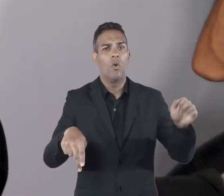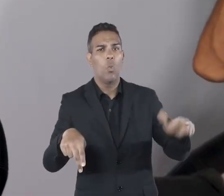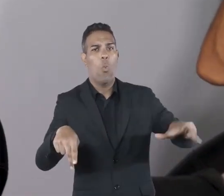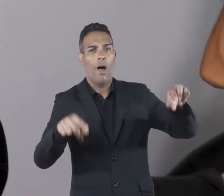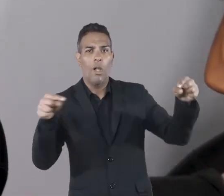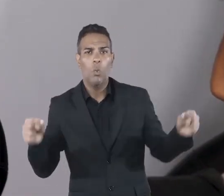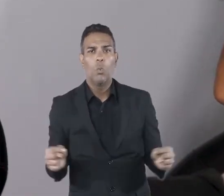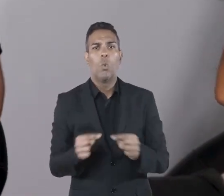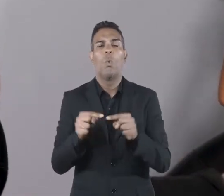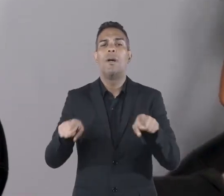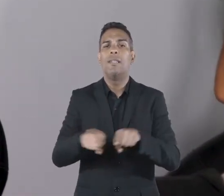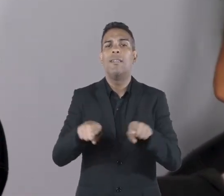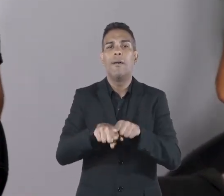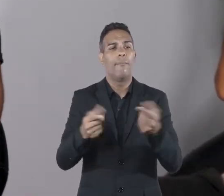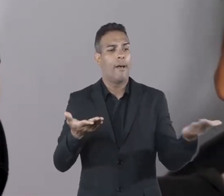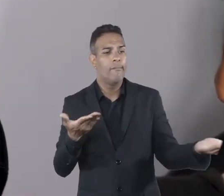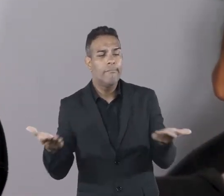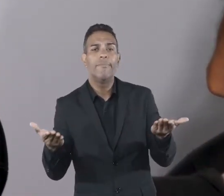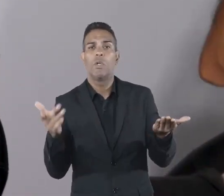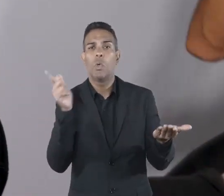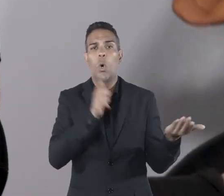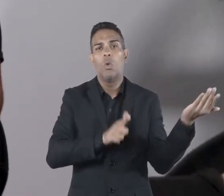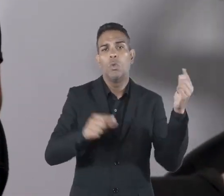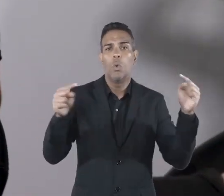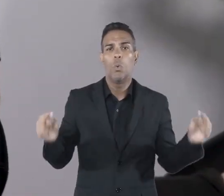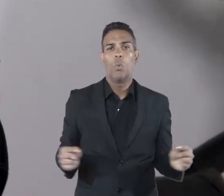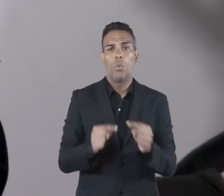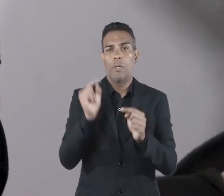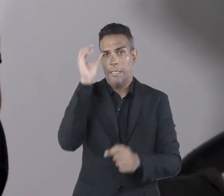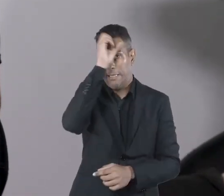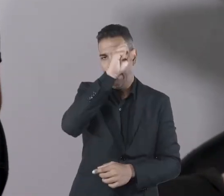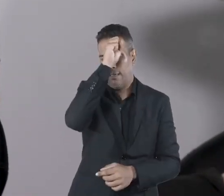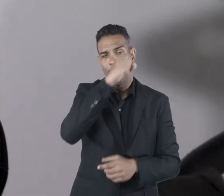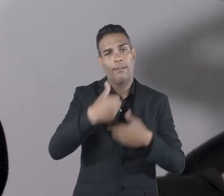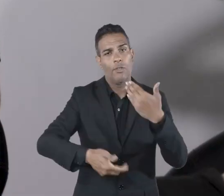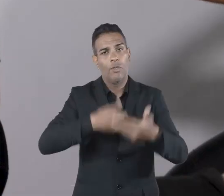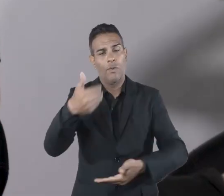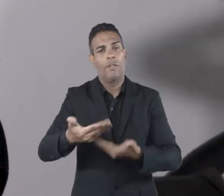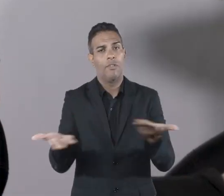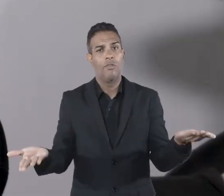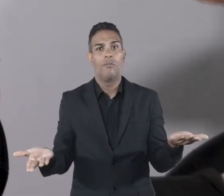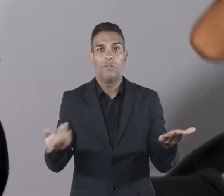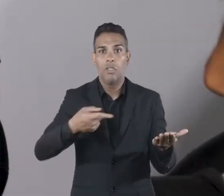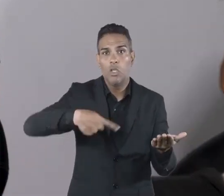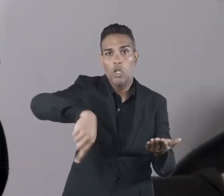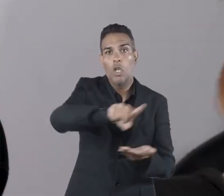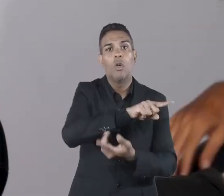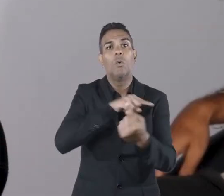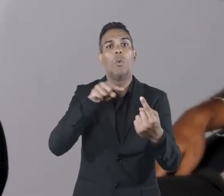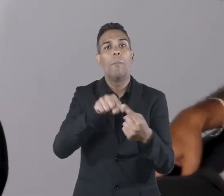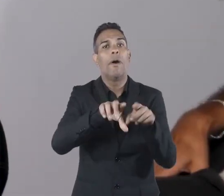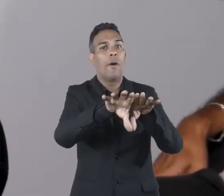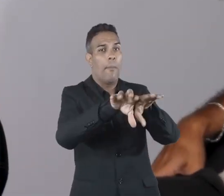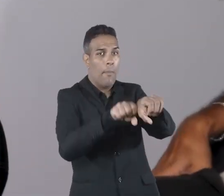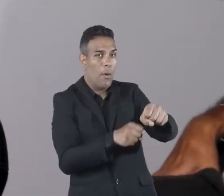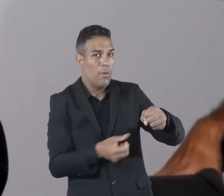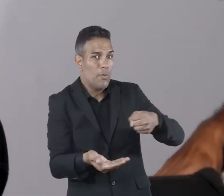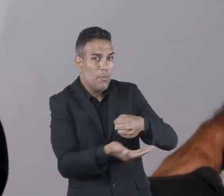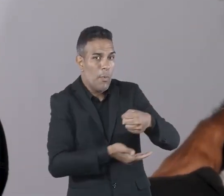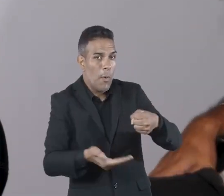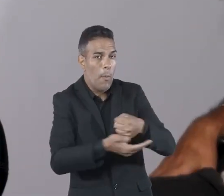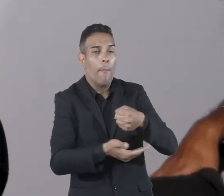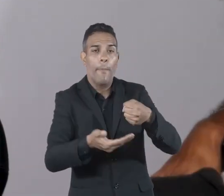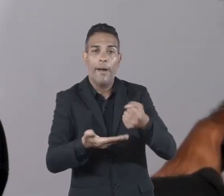constante ali e o professor está muitas das vezes facilitando, mas está também ali como um agente, como uma pessoa ativa nesse processo. Então, a